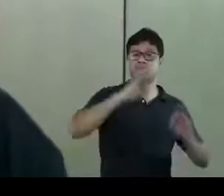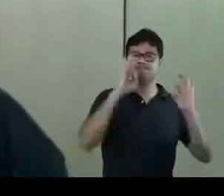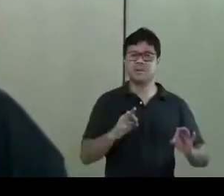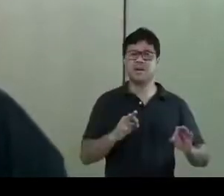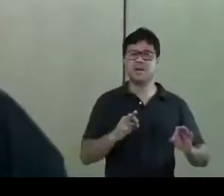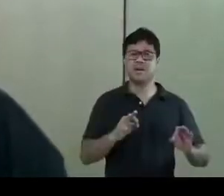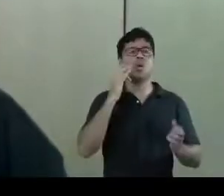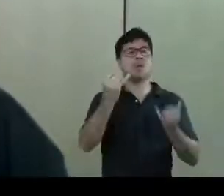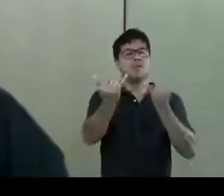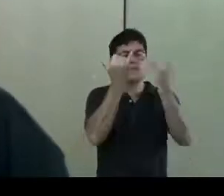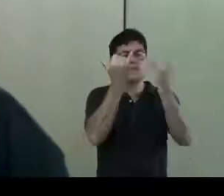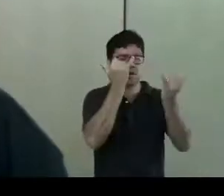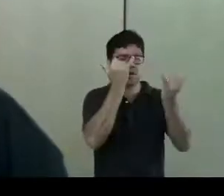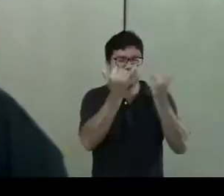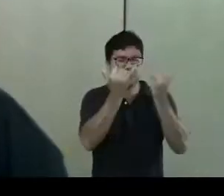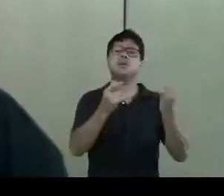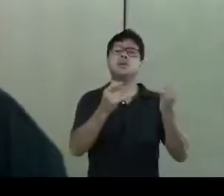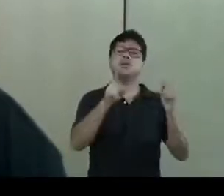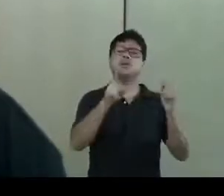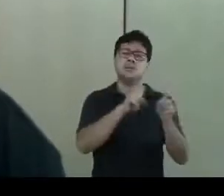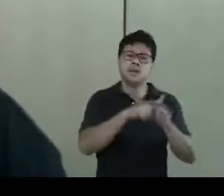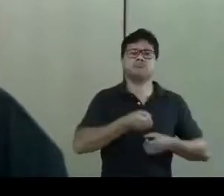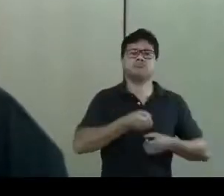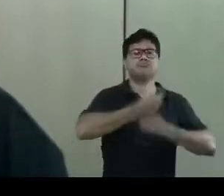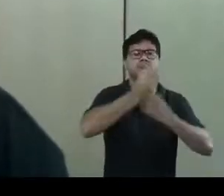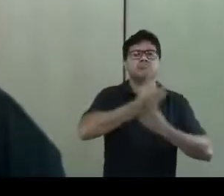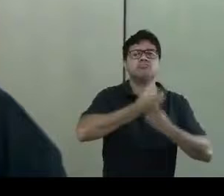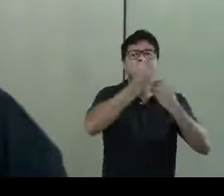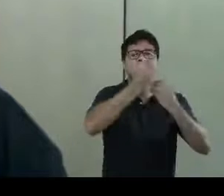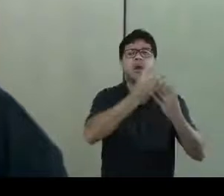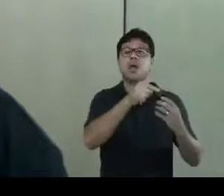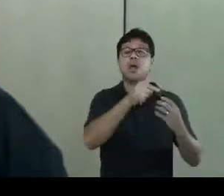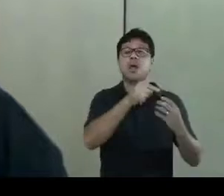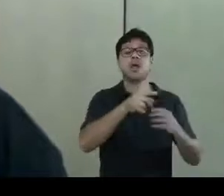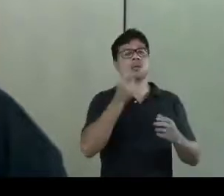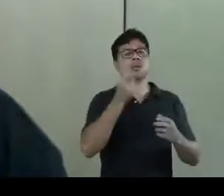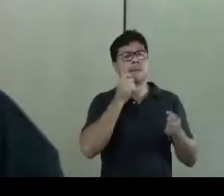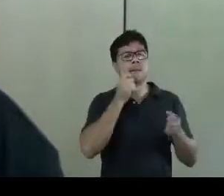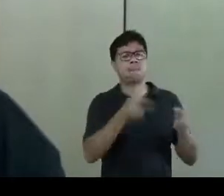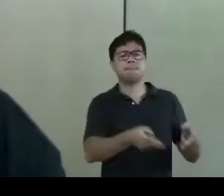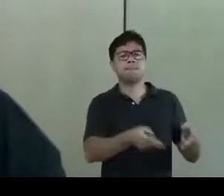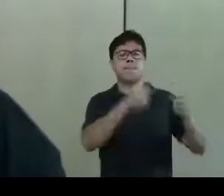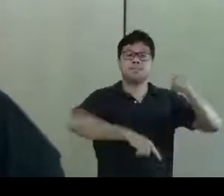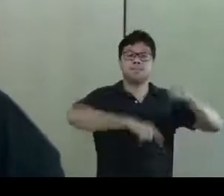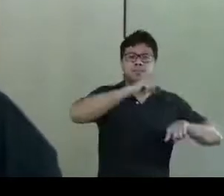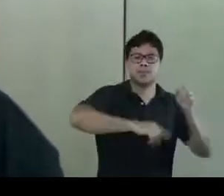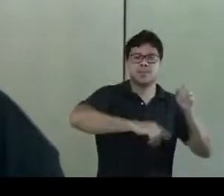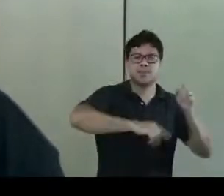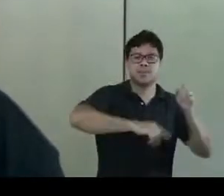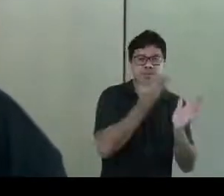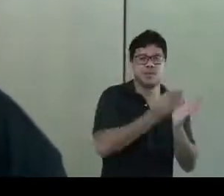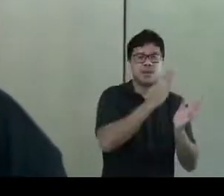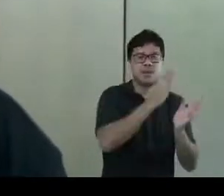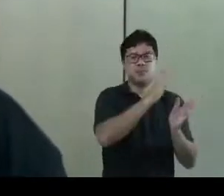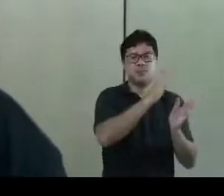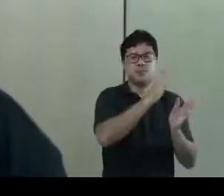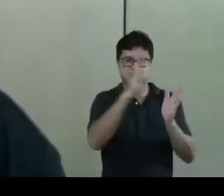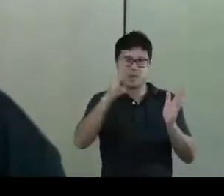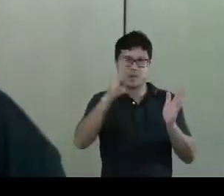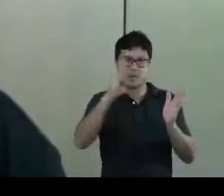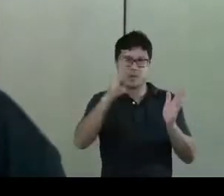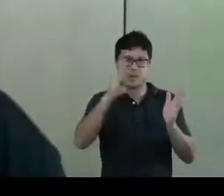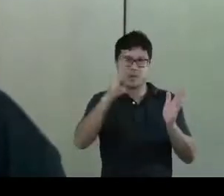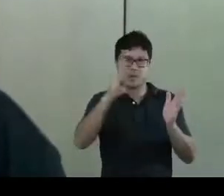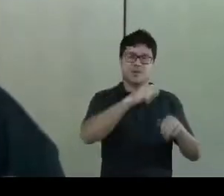efetivamente, a informação e toda a informação que pode ser extraída da materialidade da bibliografia, né,